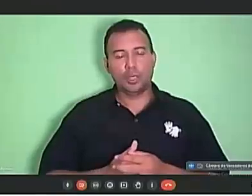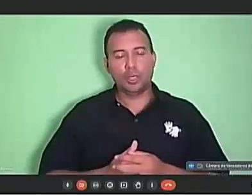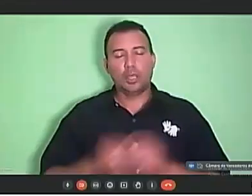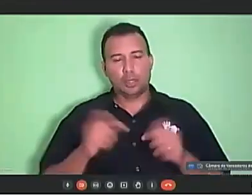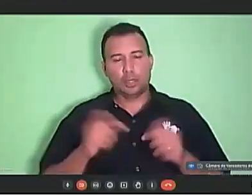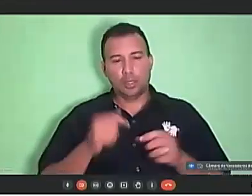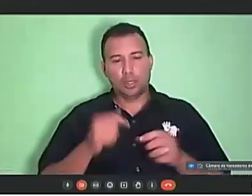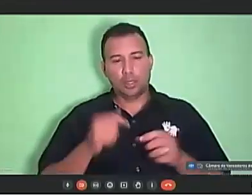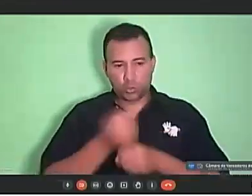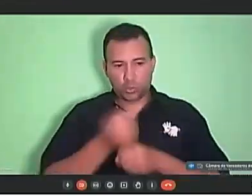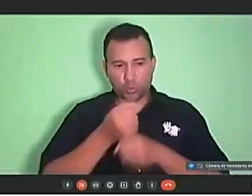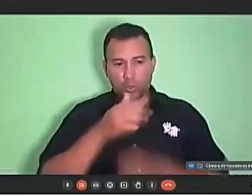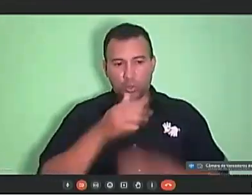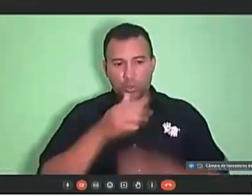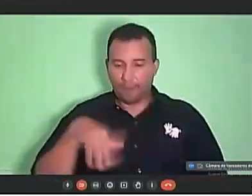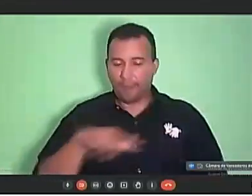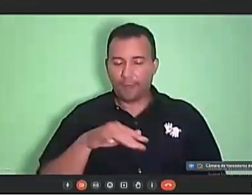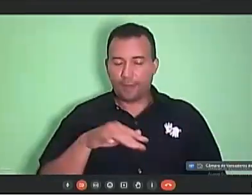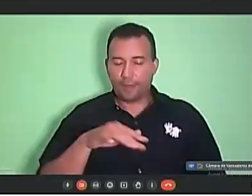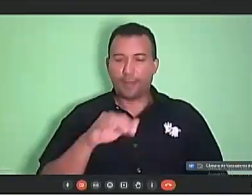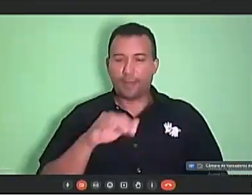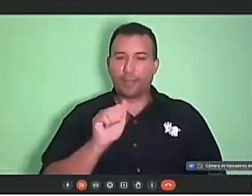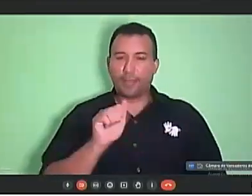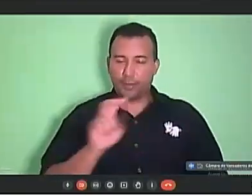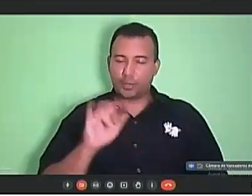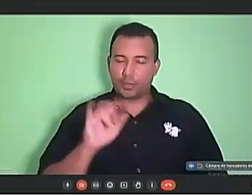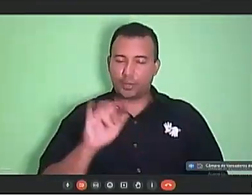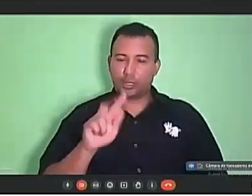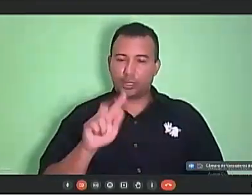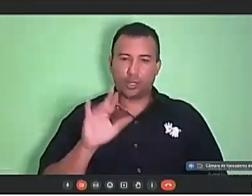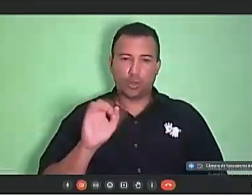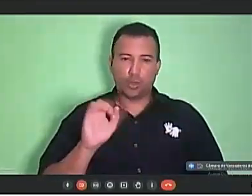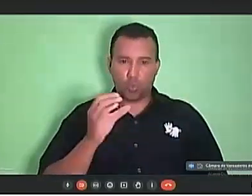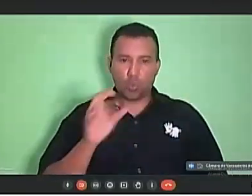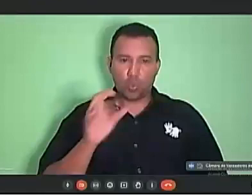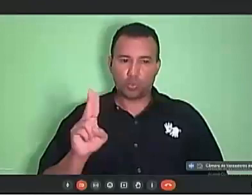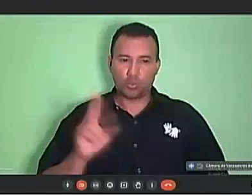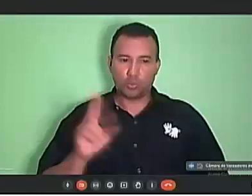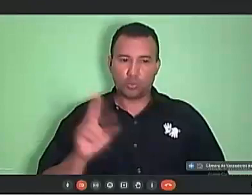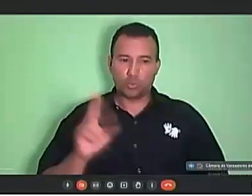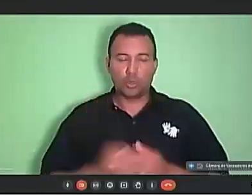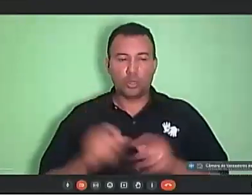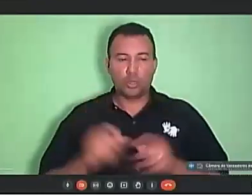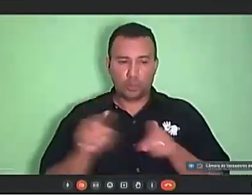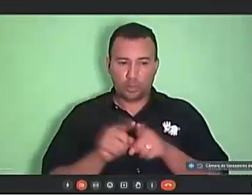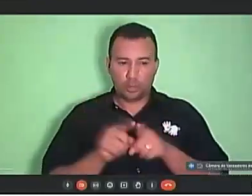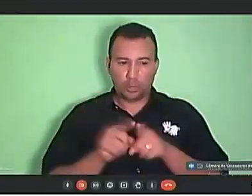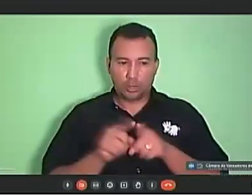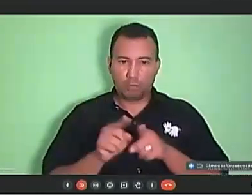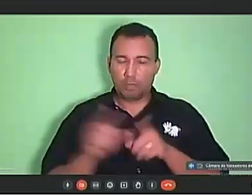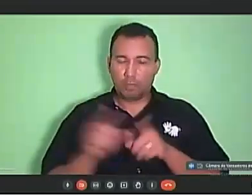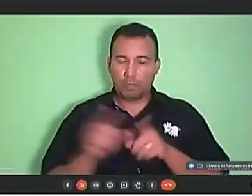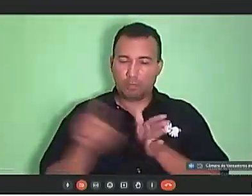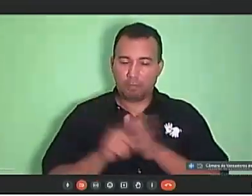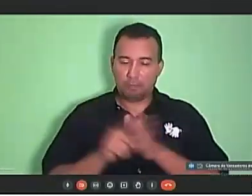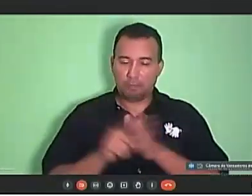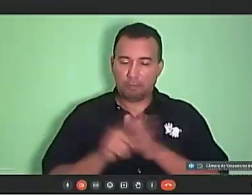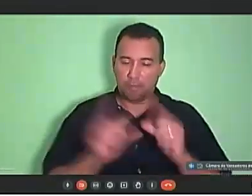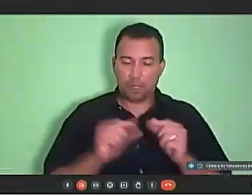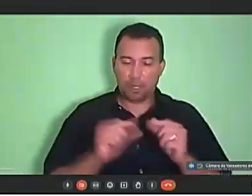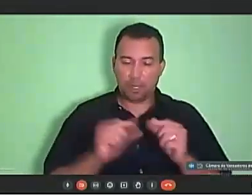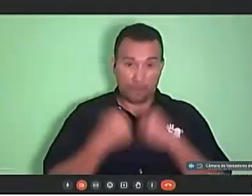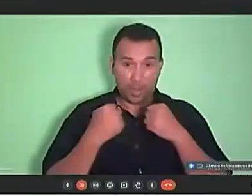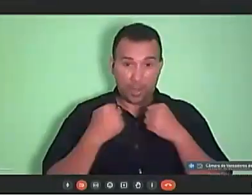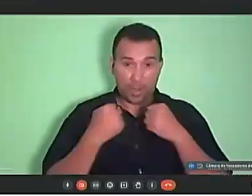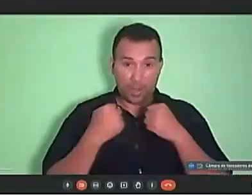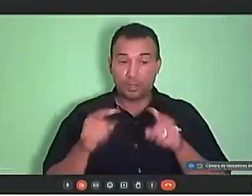da Avenida Iguaçu, facilitando assim qualquer licença ambiental, minimizando qualquer impacto, tendo ainda a vantagem de